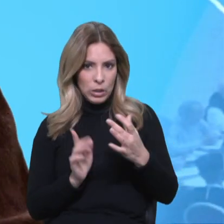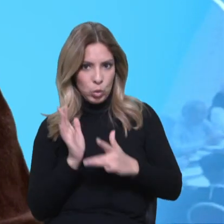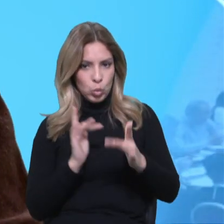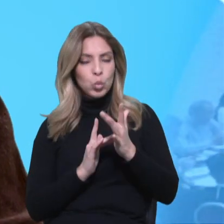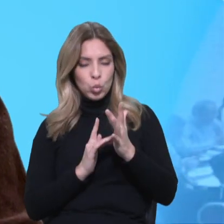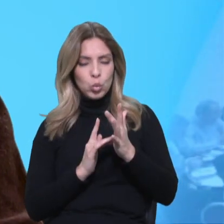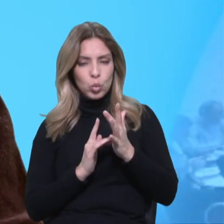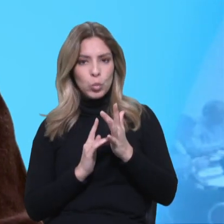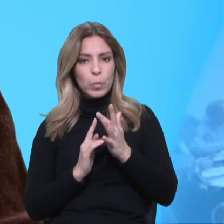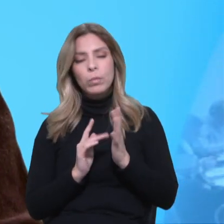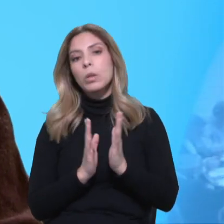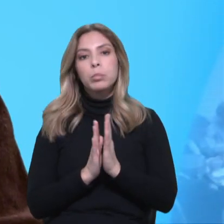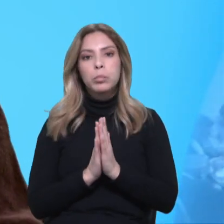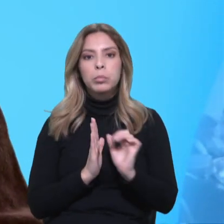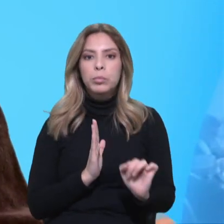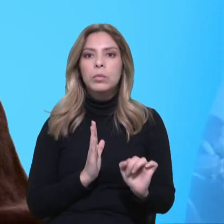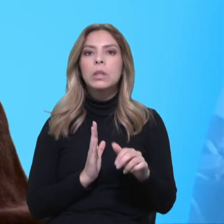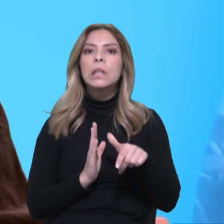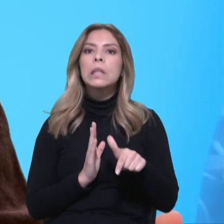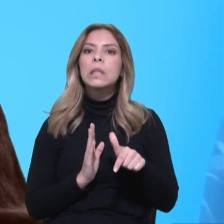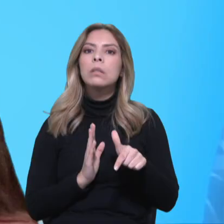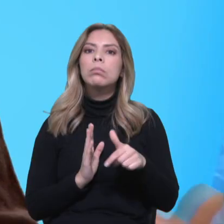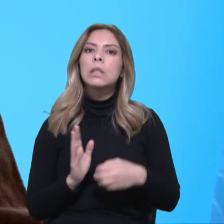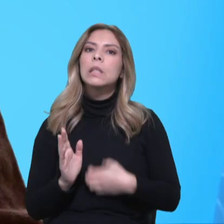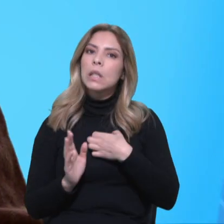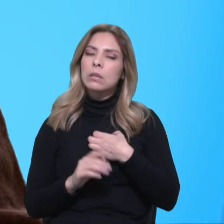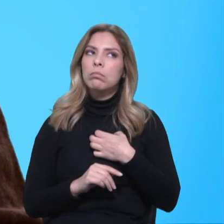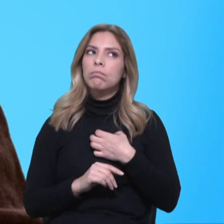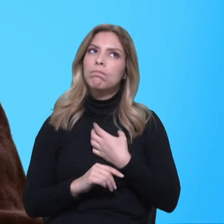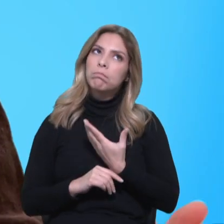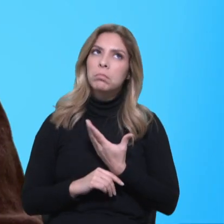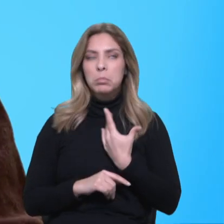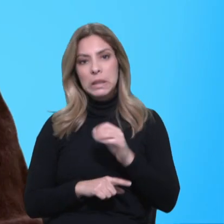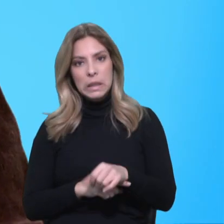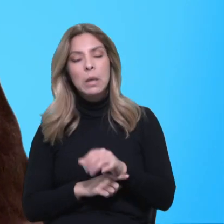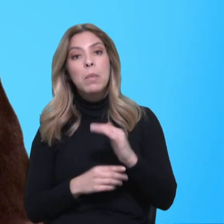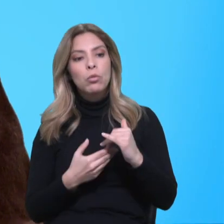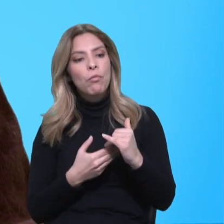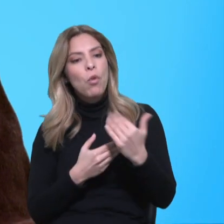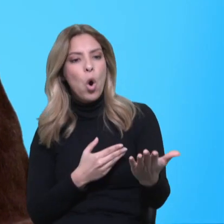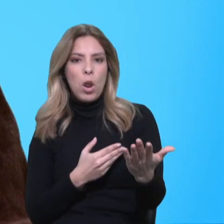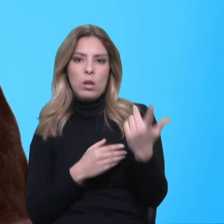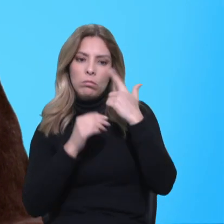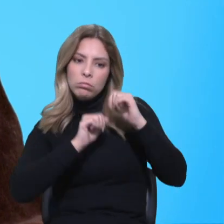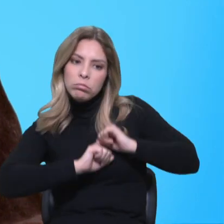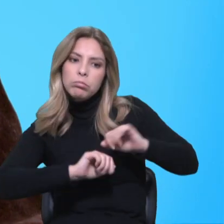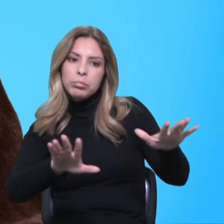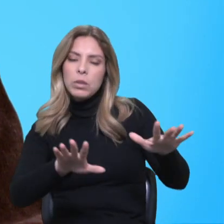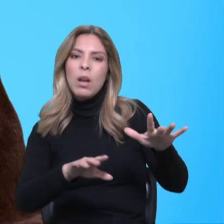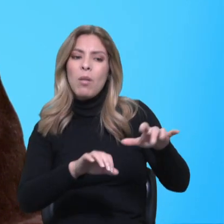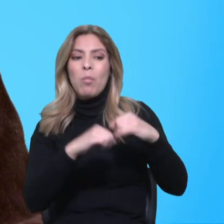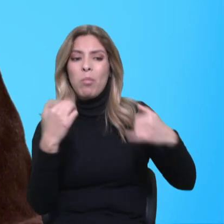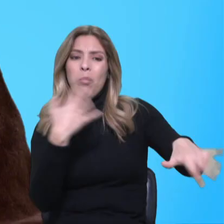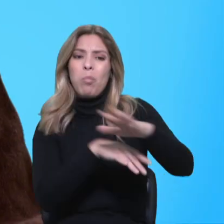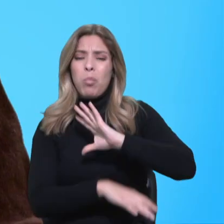cristã no geral, ser um sinal para aí, mas obviamente também para fora, porque como referiu, neste mundo polarizado em que nós